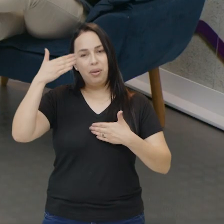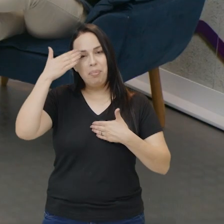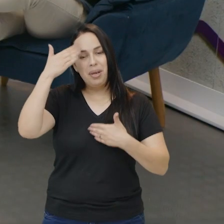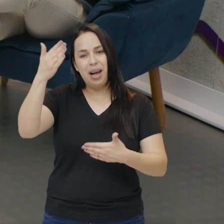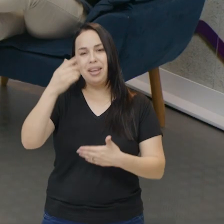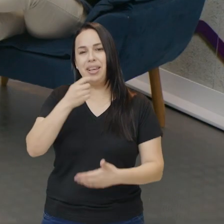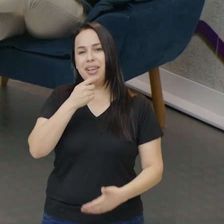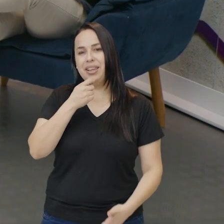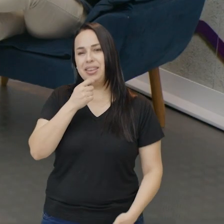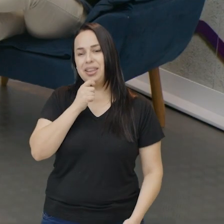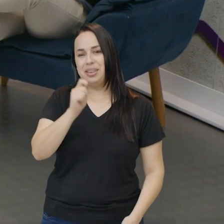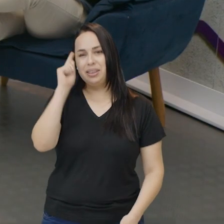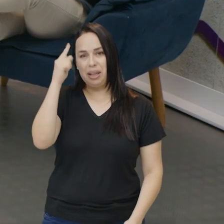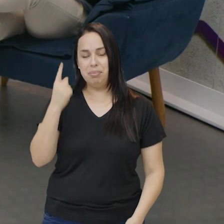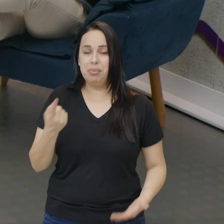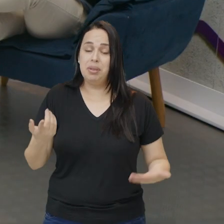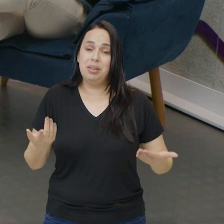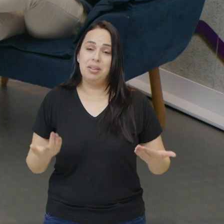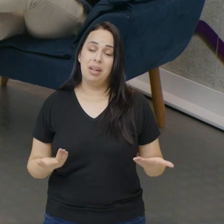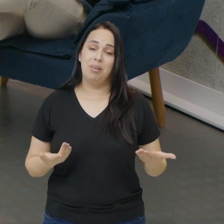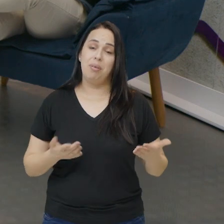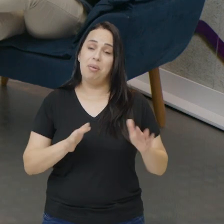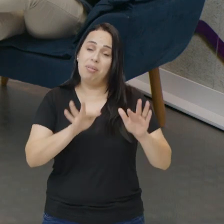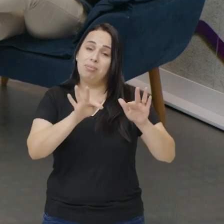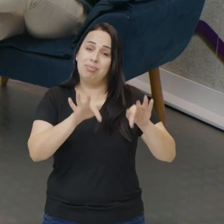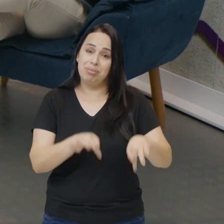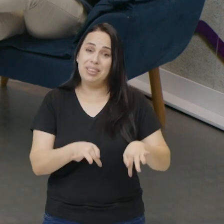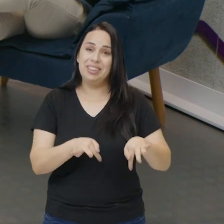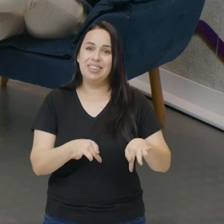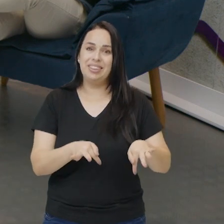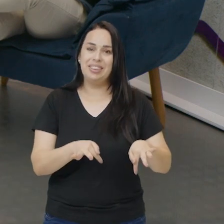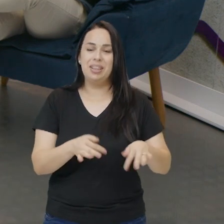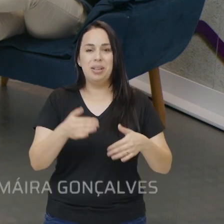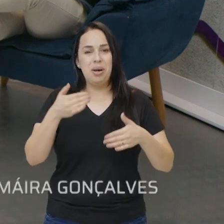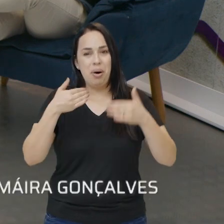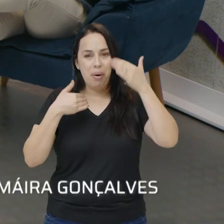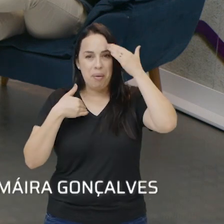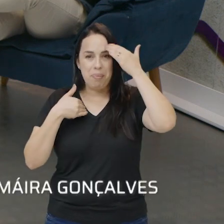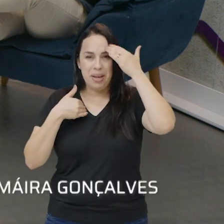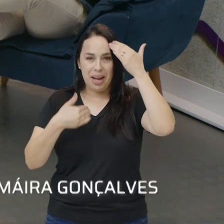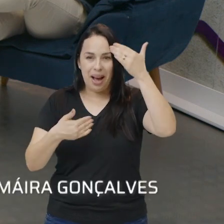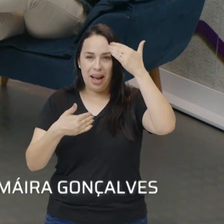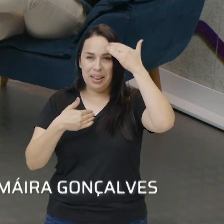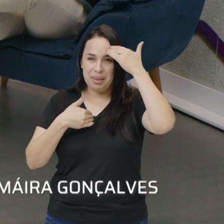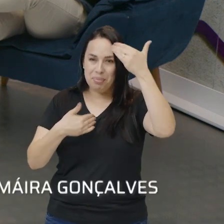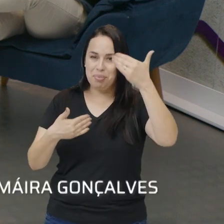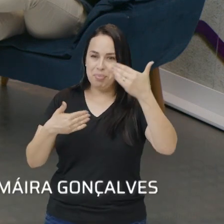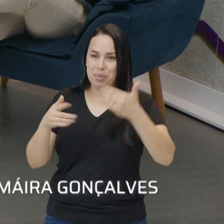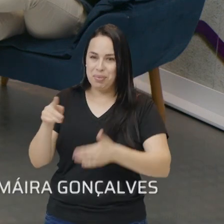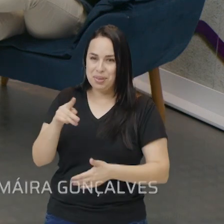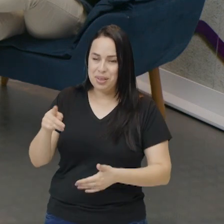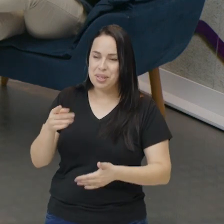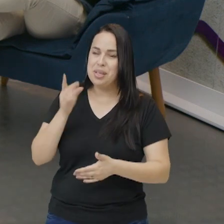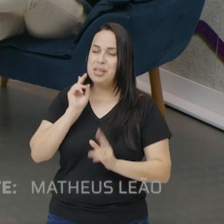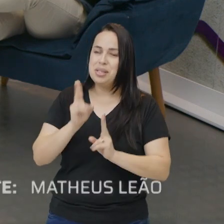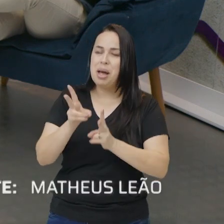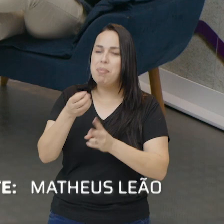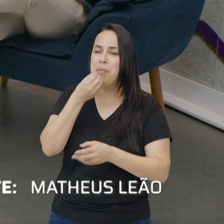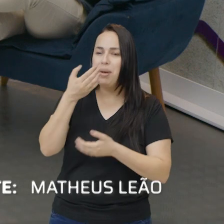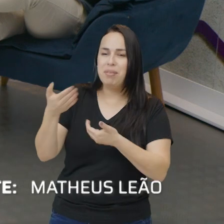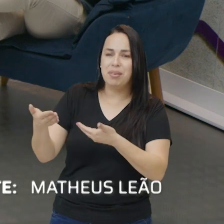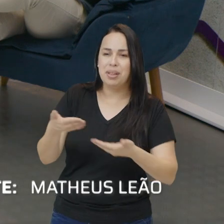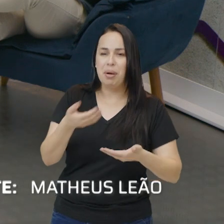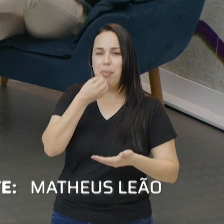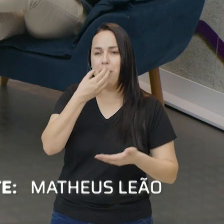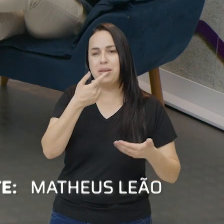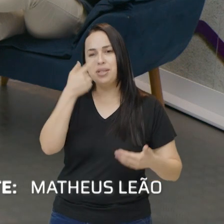Obrigada também pelas informações. E nós chegamos ao ponto final do nosso programa de hoje. Muito obrigada, professor. Seja sempre muito bem-vindo. Eu que agradeço.